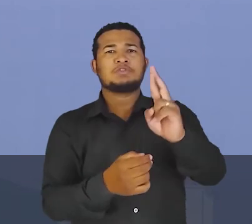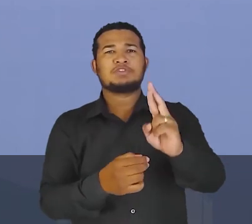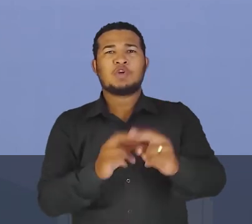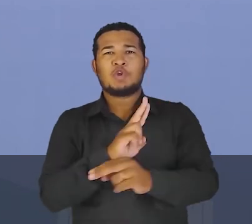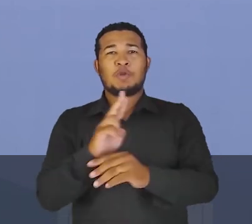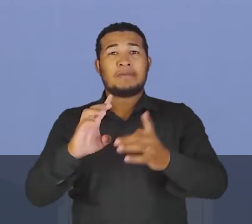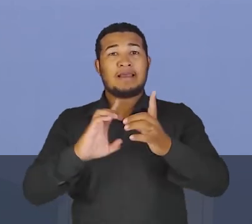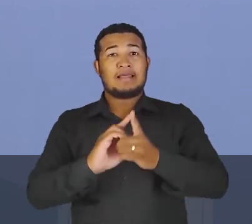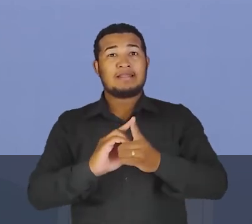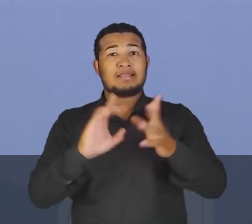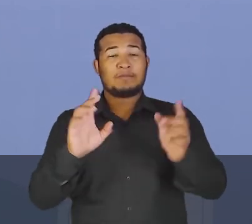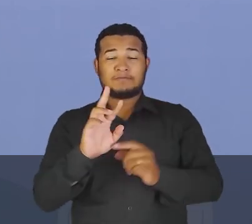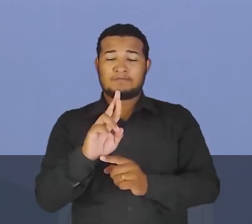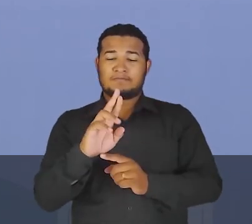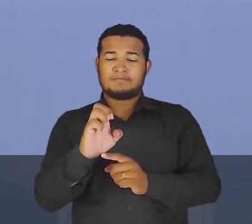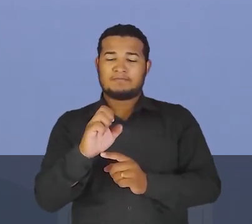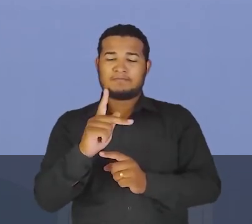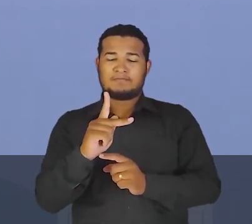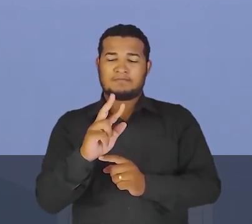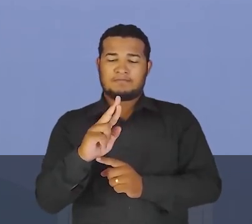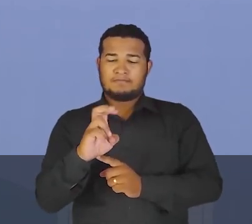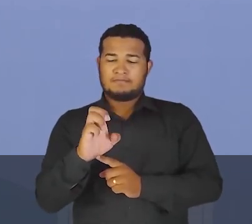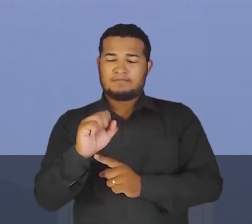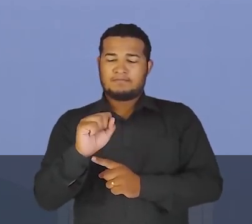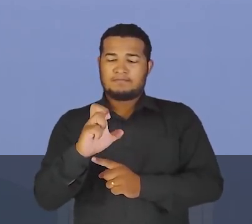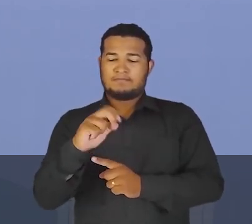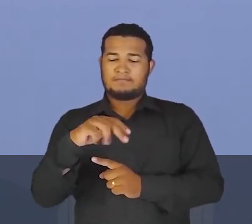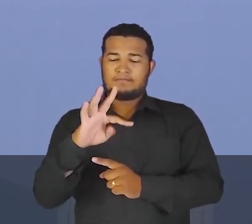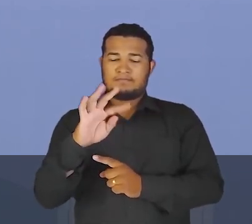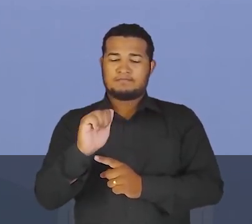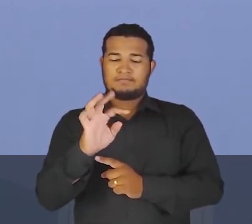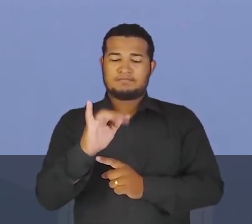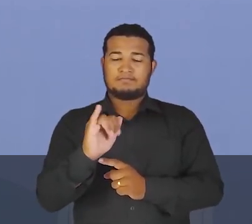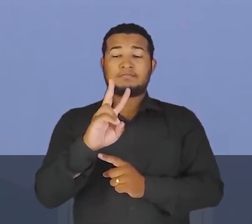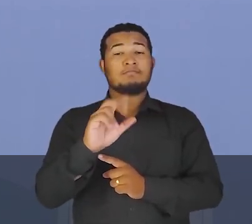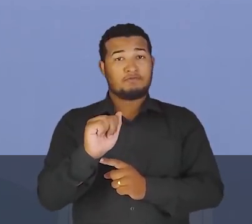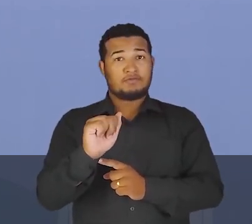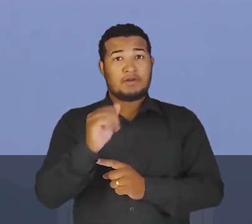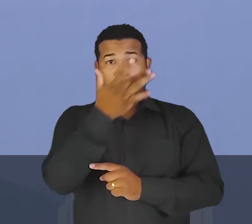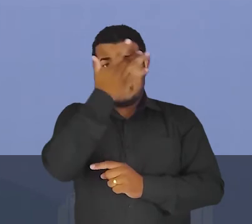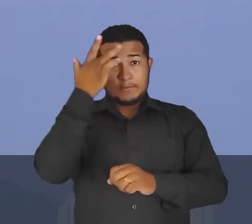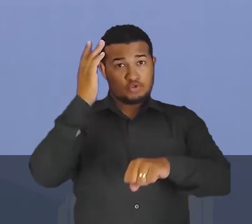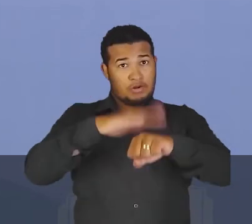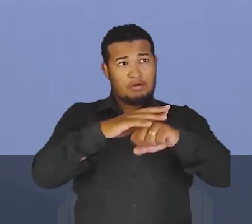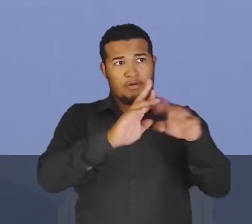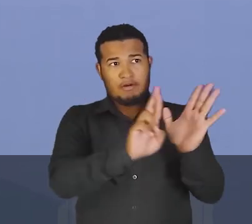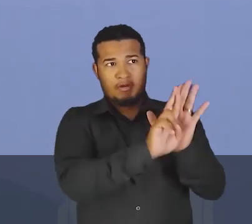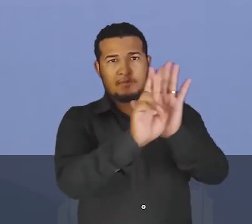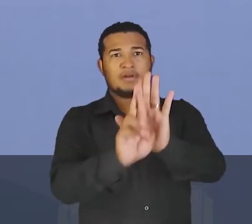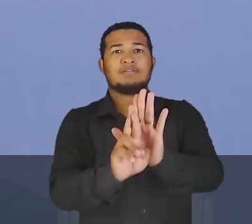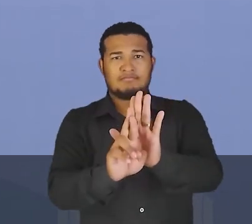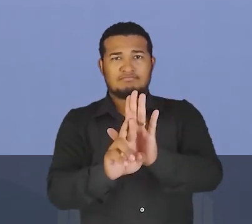de democracia representativa e que aqueles que nos representarem possam nos representar com